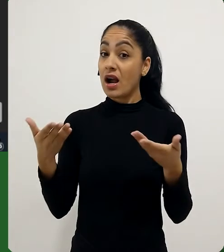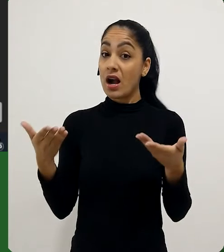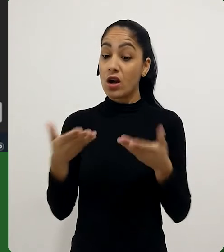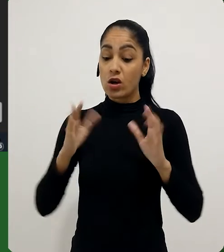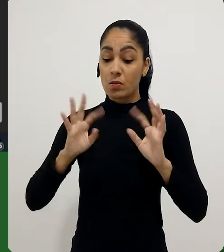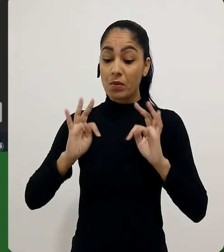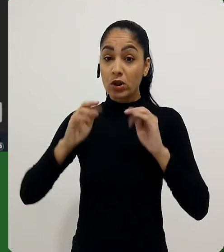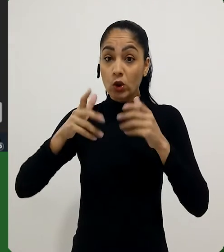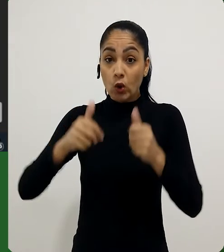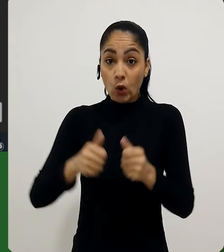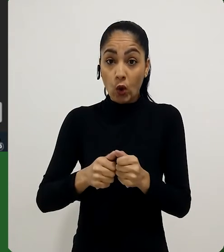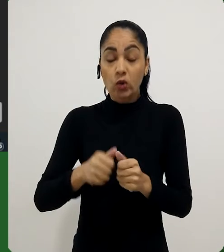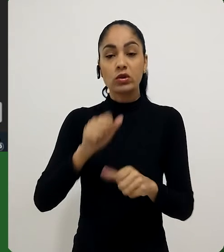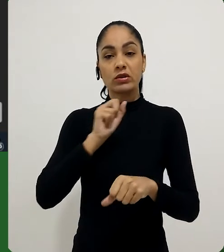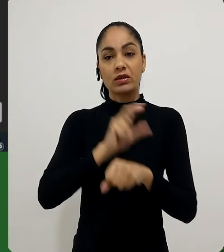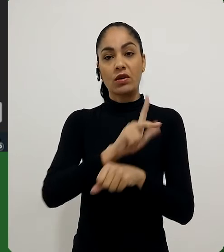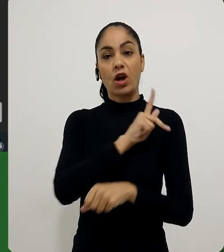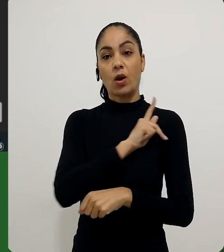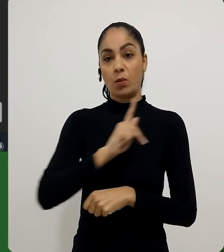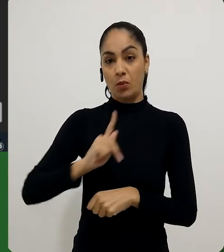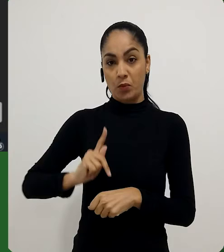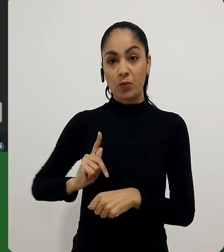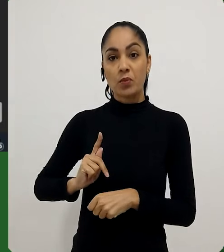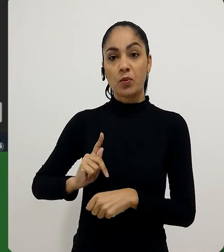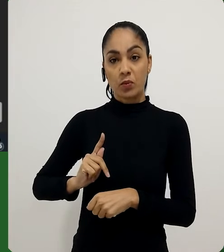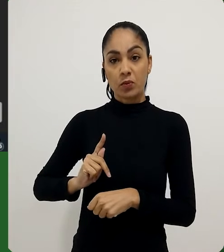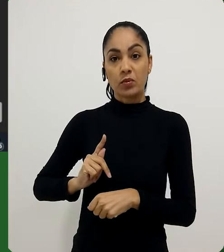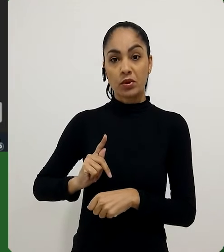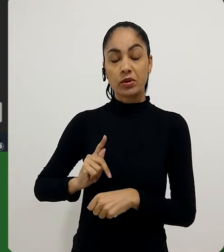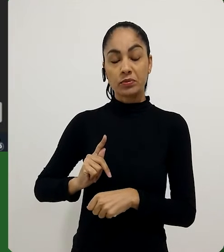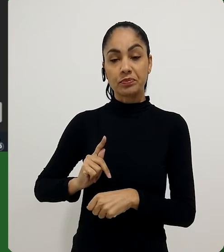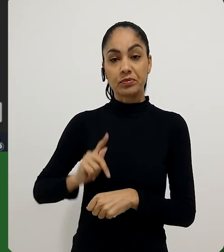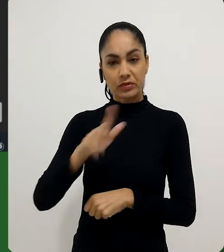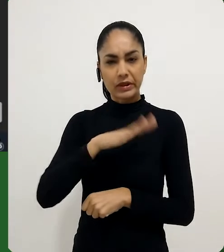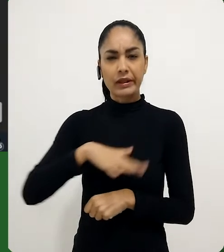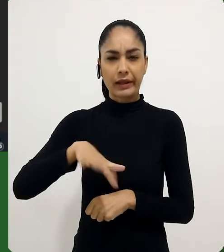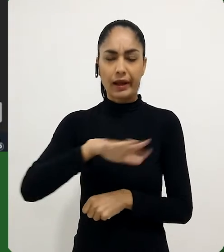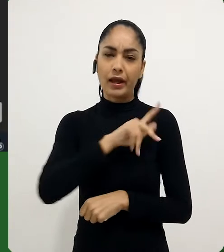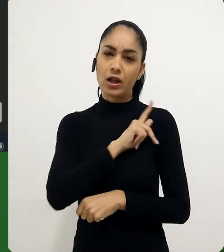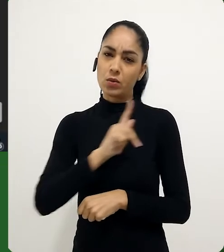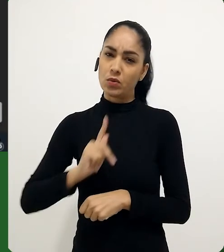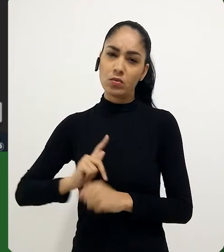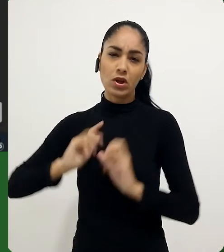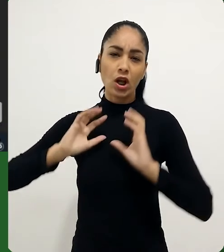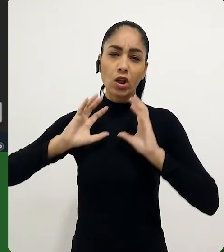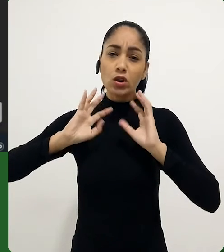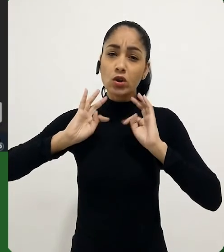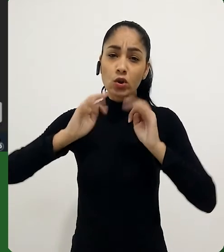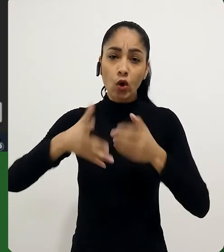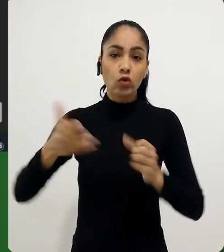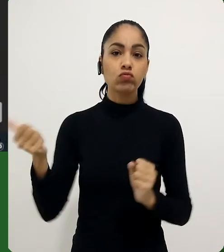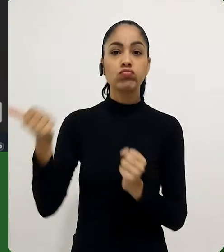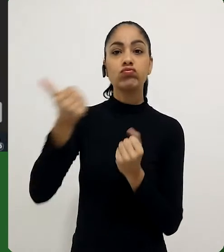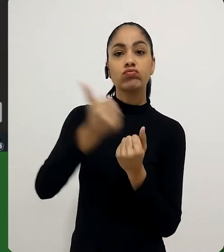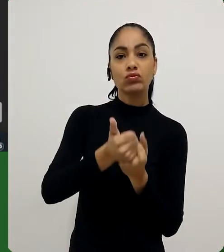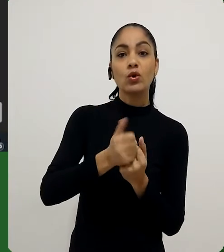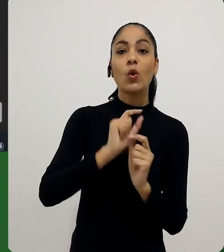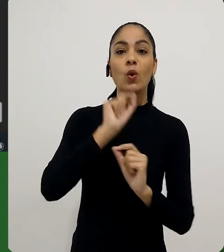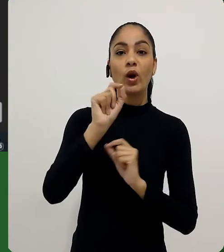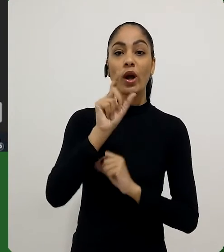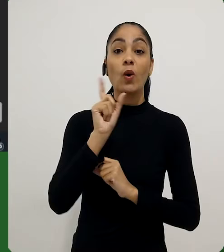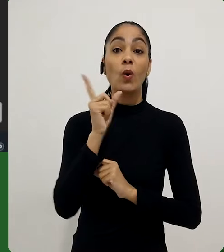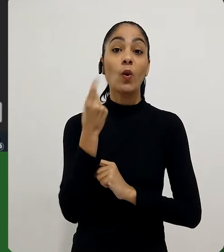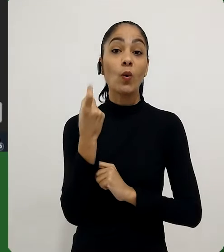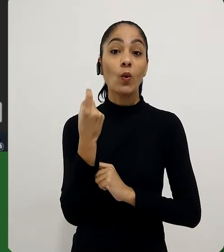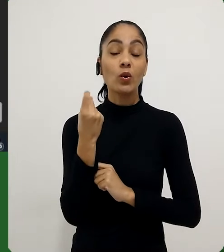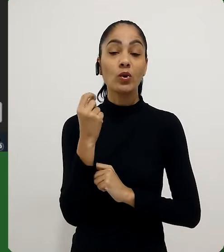em especial. Então, para todos esses cargos públicos, ou seja, de agentes públicos, todos